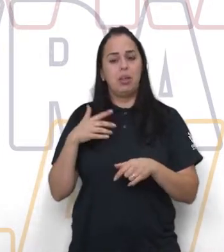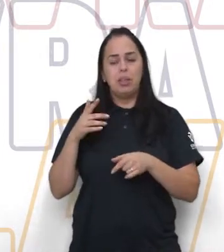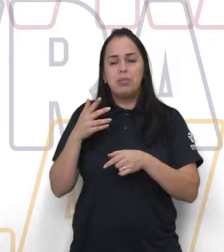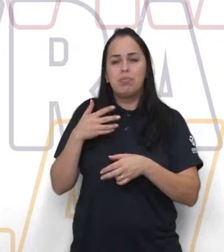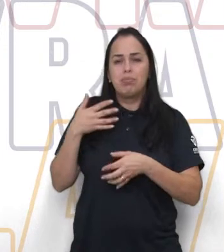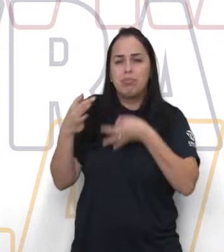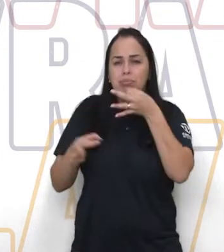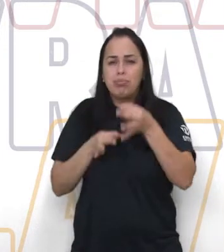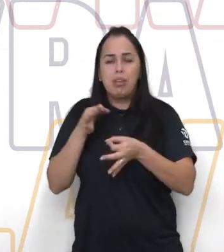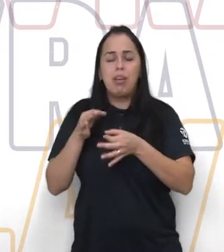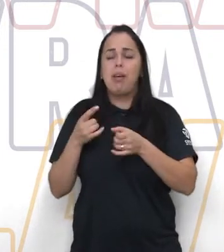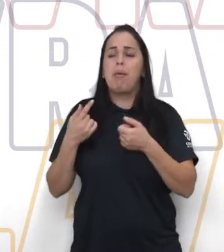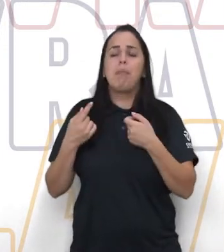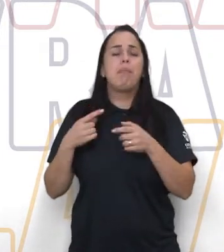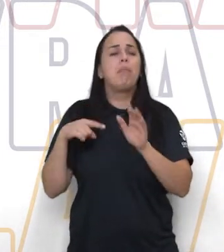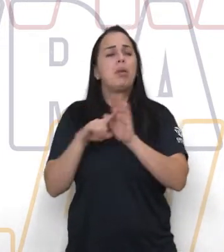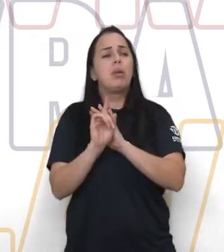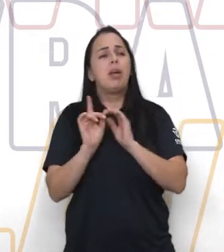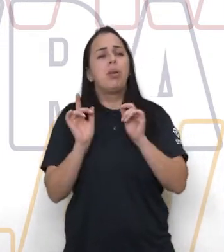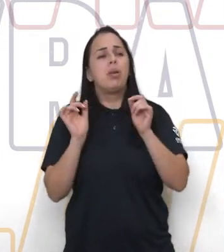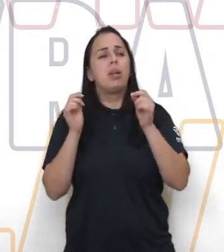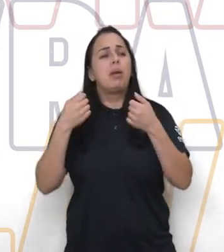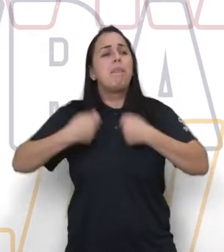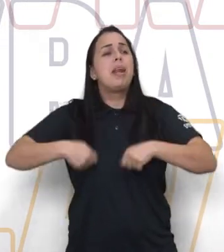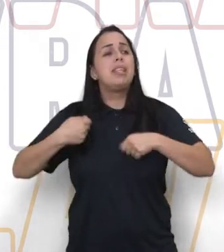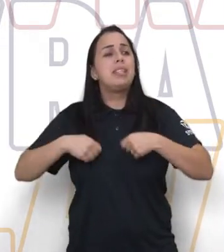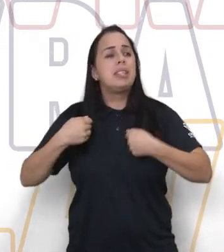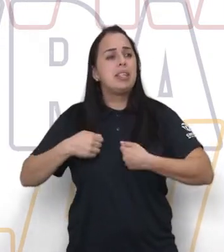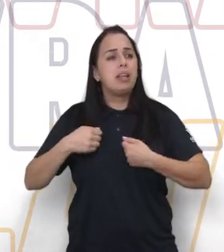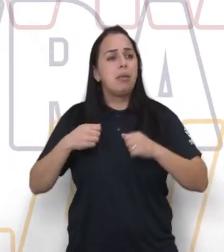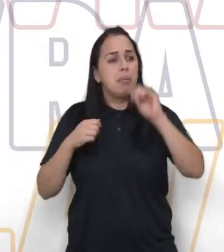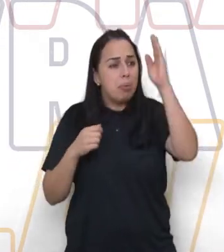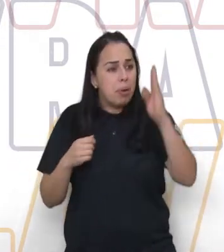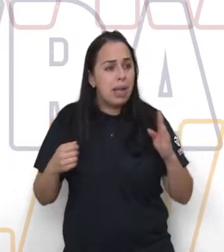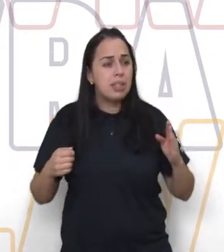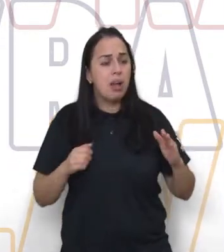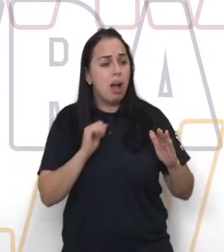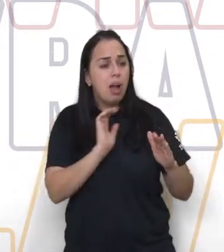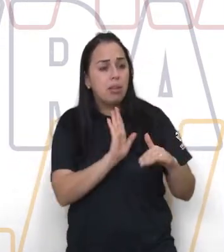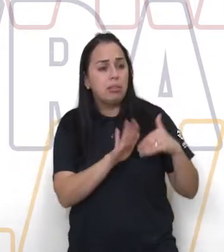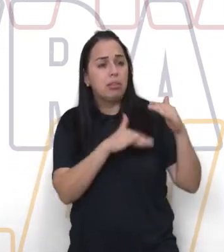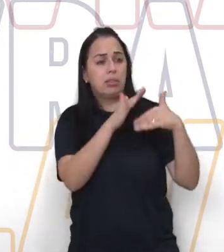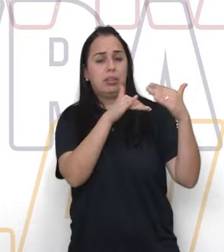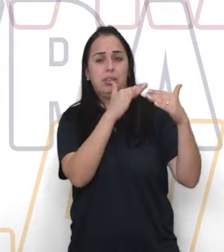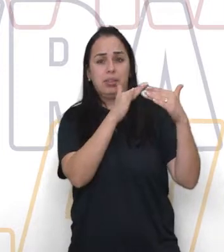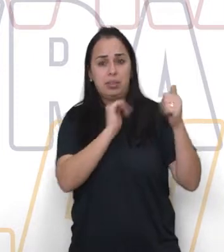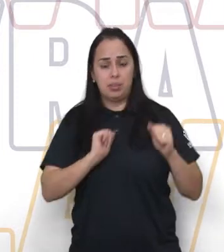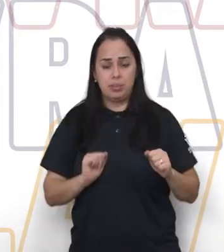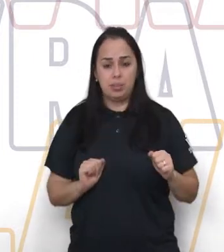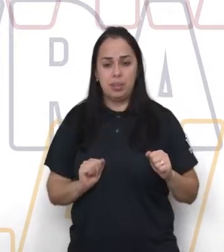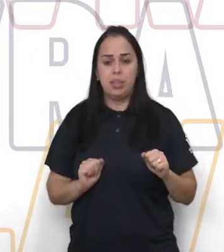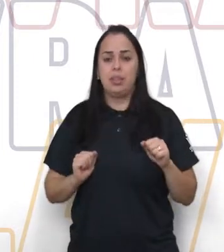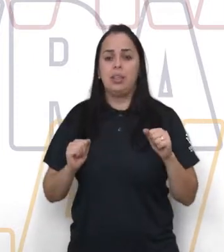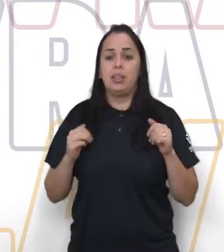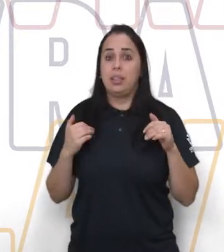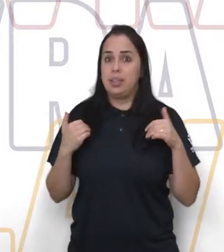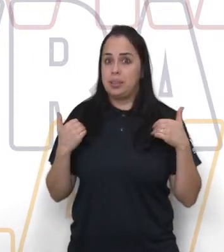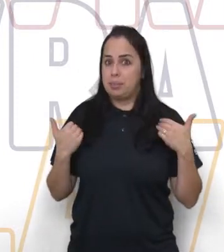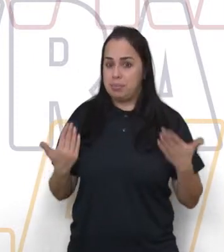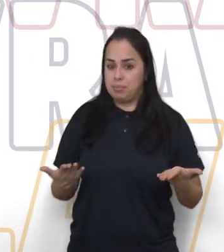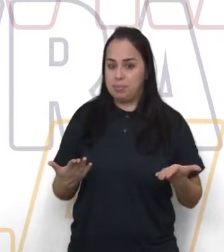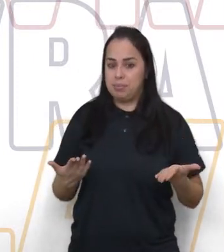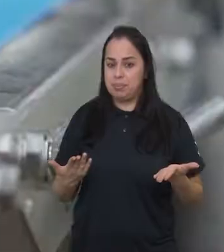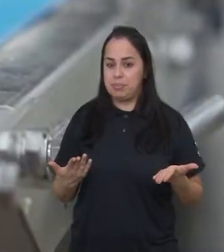a gente atacar essas questões né O que que precisa para ter para sermos um país 4.0